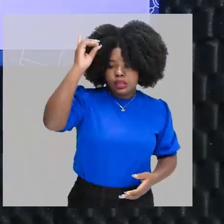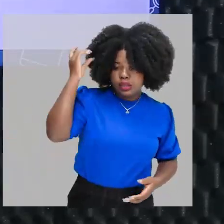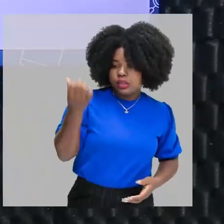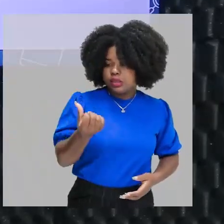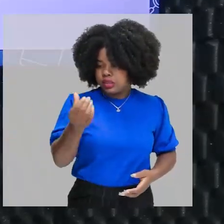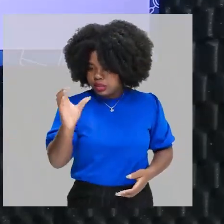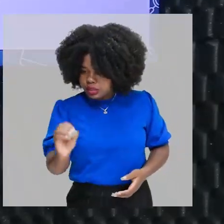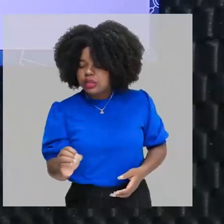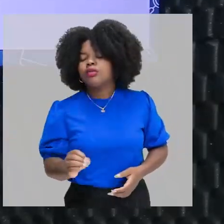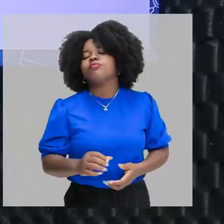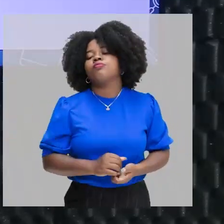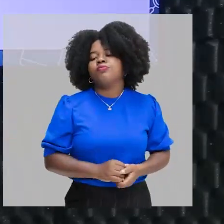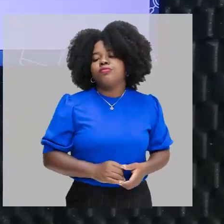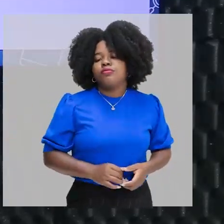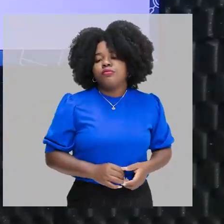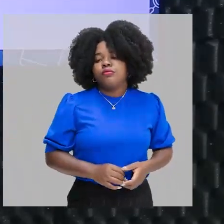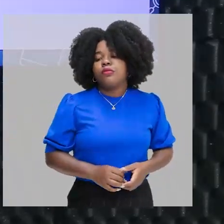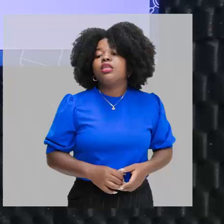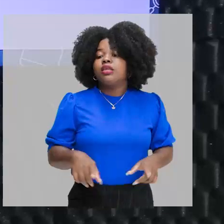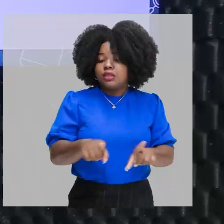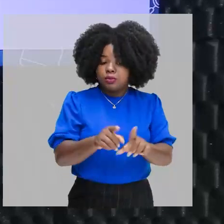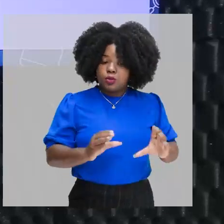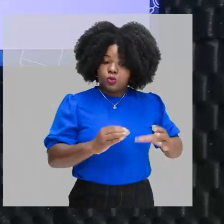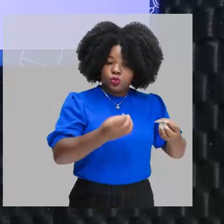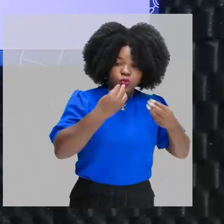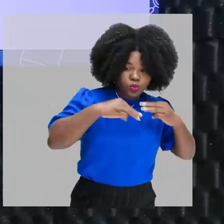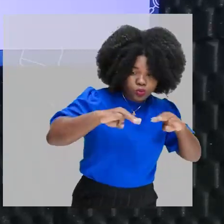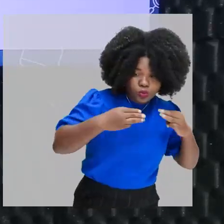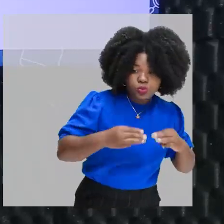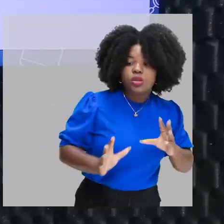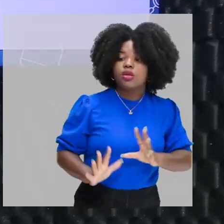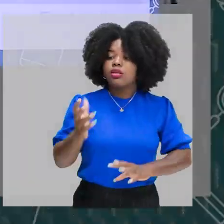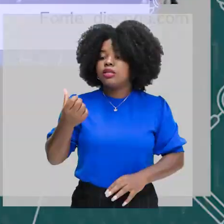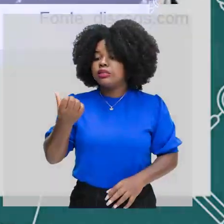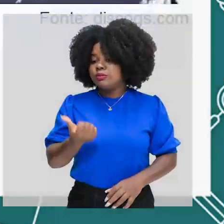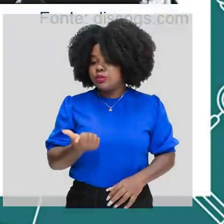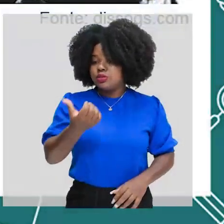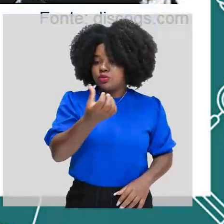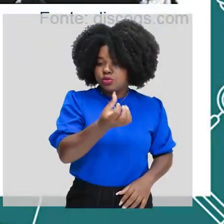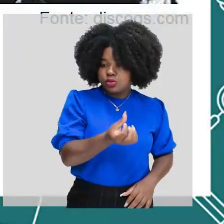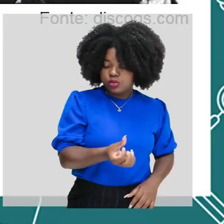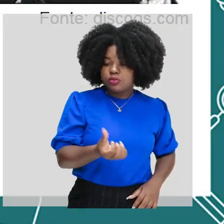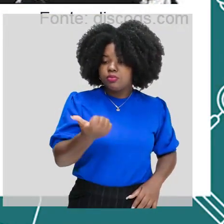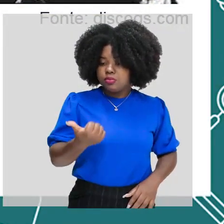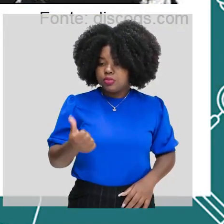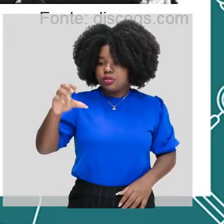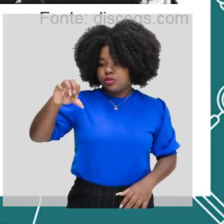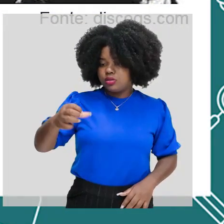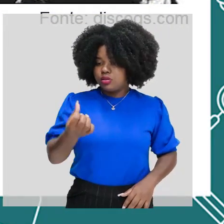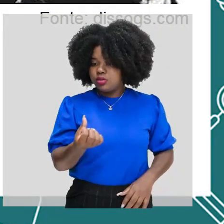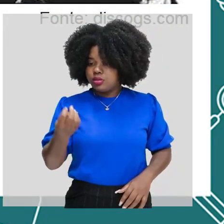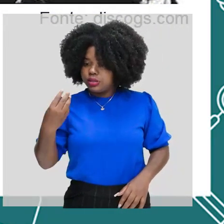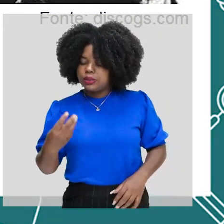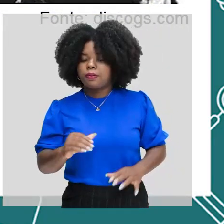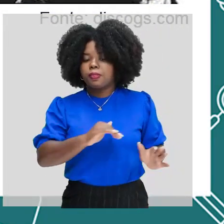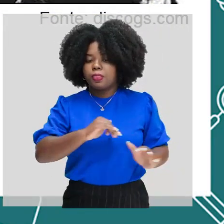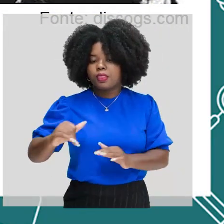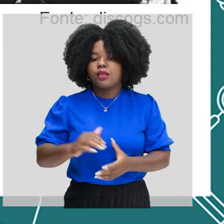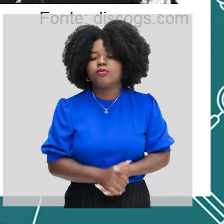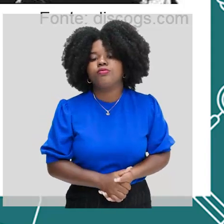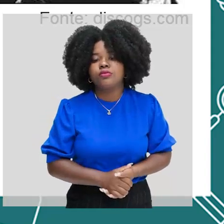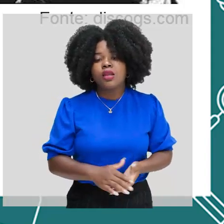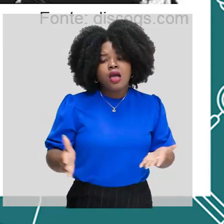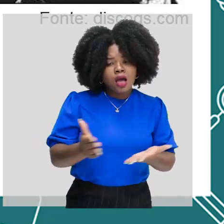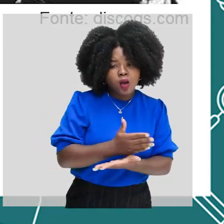Esse estilo consolidado. E a banda surgiu em 63. Da banda, algumas músicas também